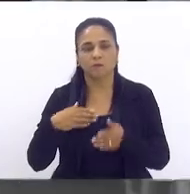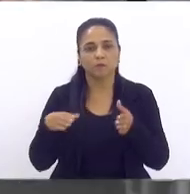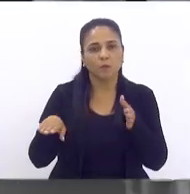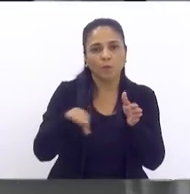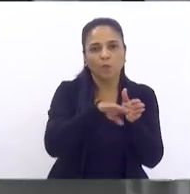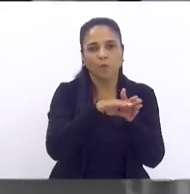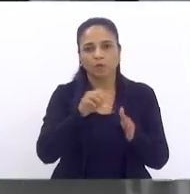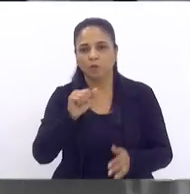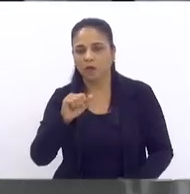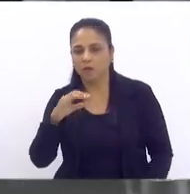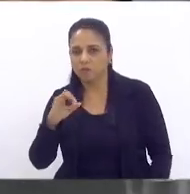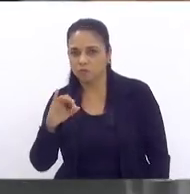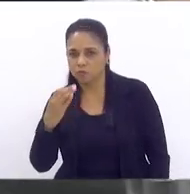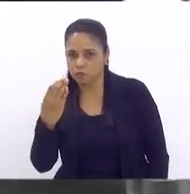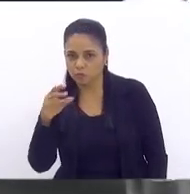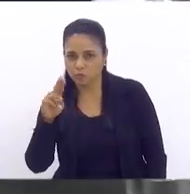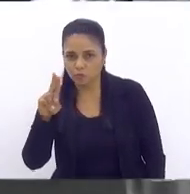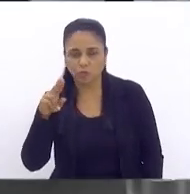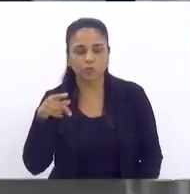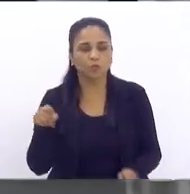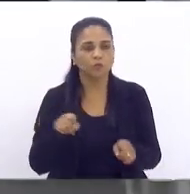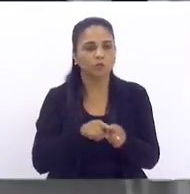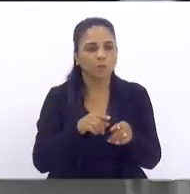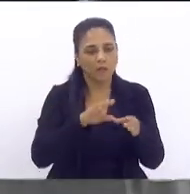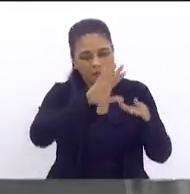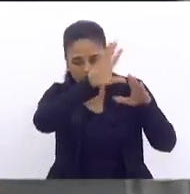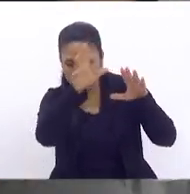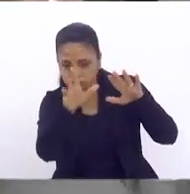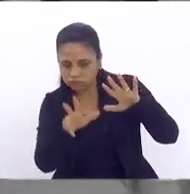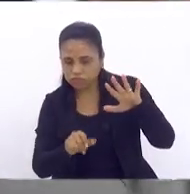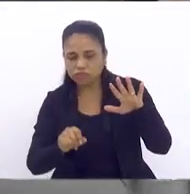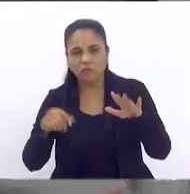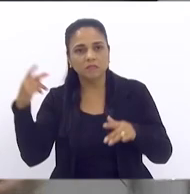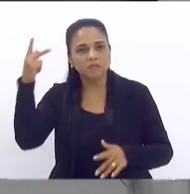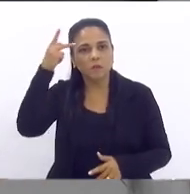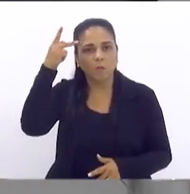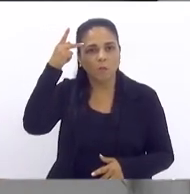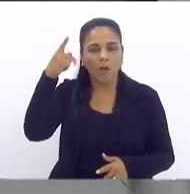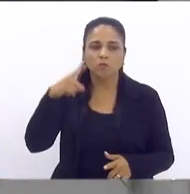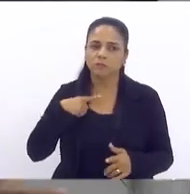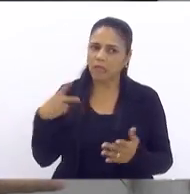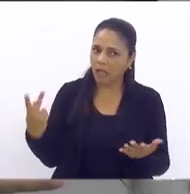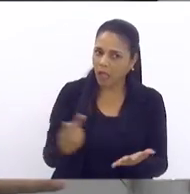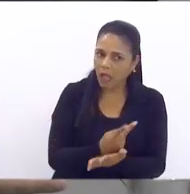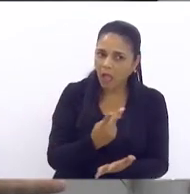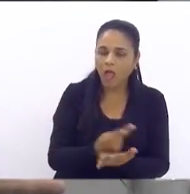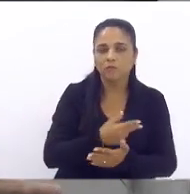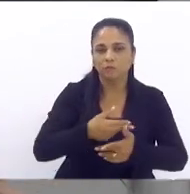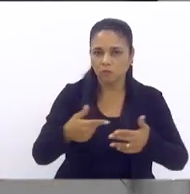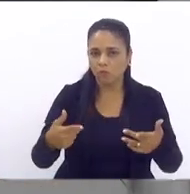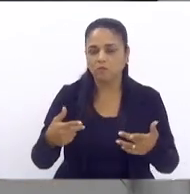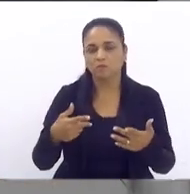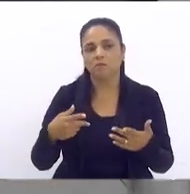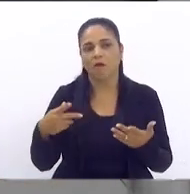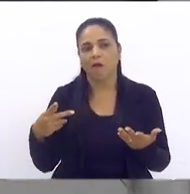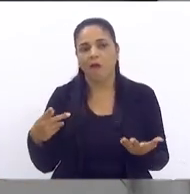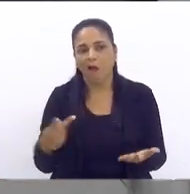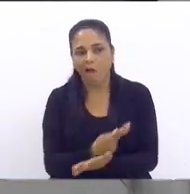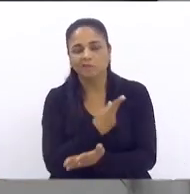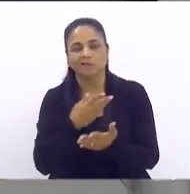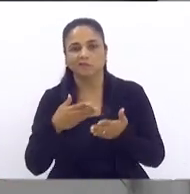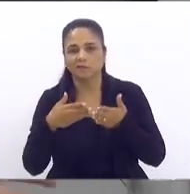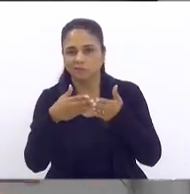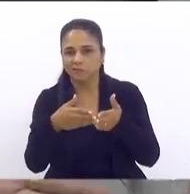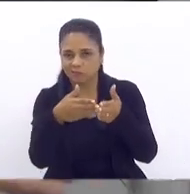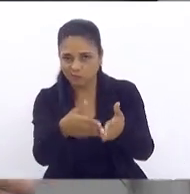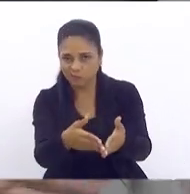região norte-noroeste fluminense, na fronteira lá embaixo com São Paulo. Há muita coisa de errado acontecendo no comércio marítimo. Agora, é